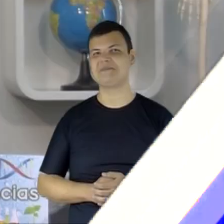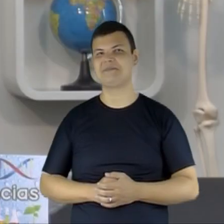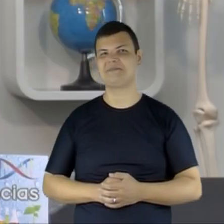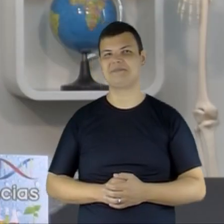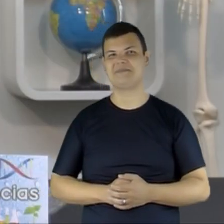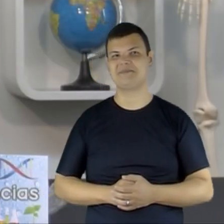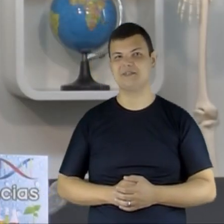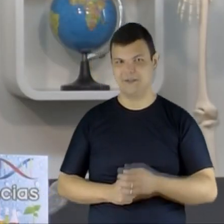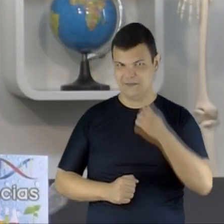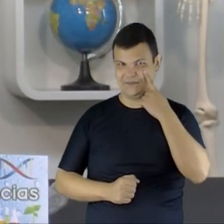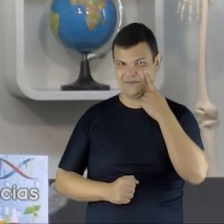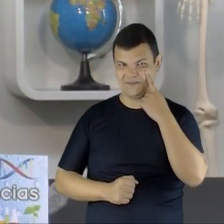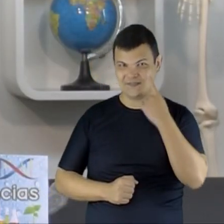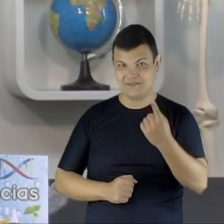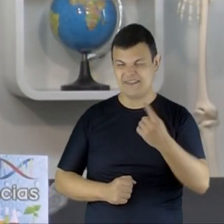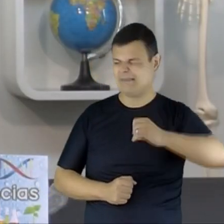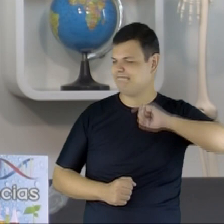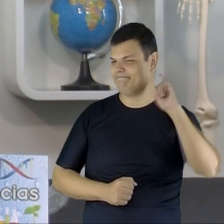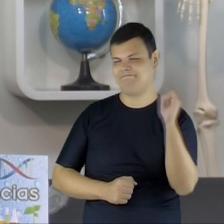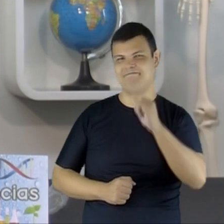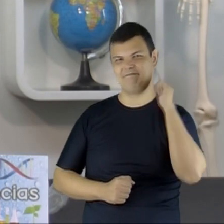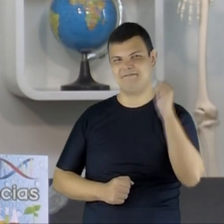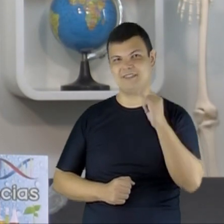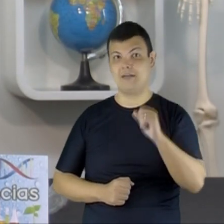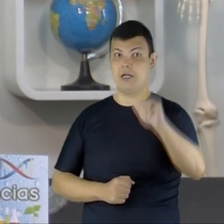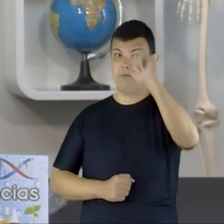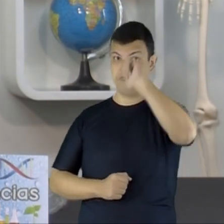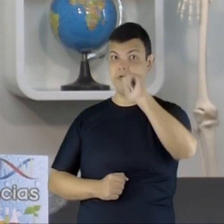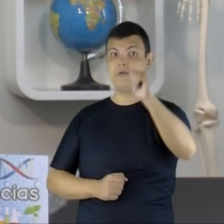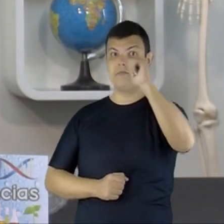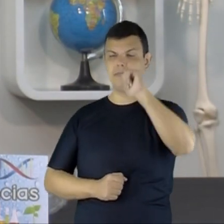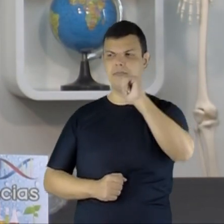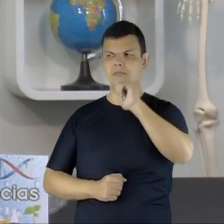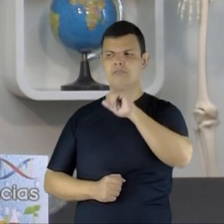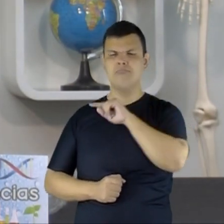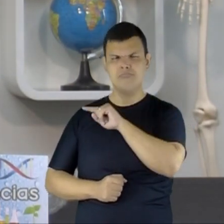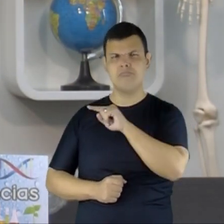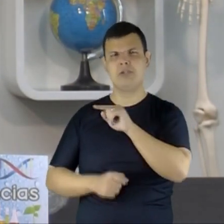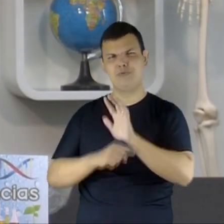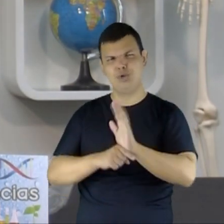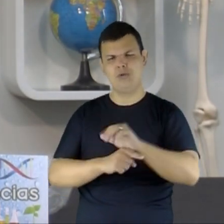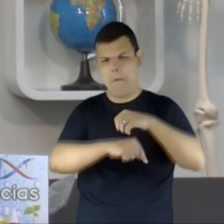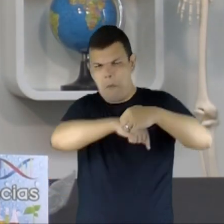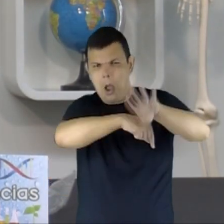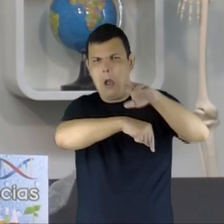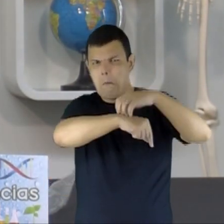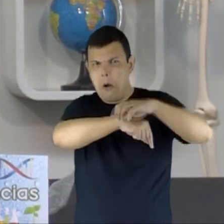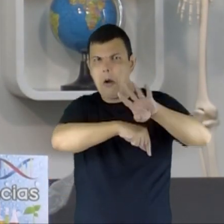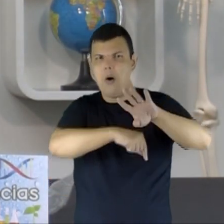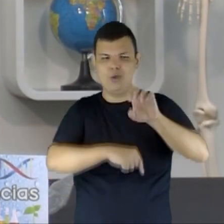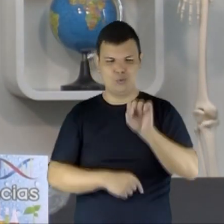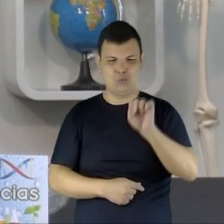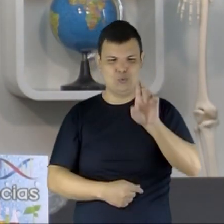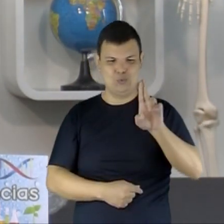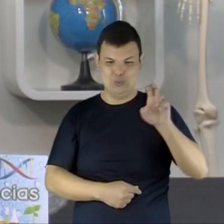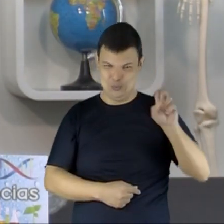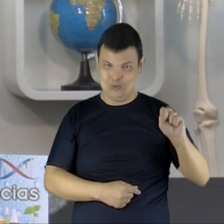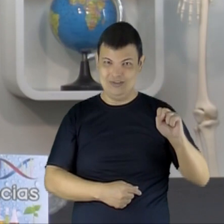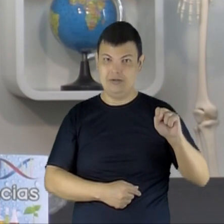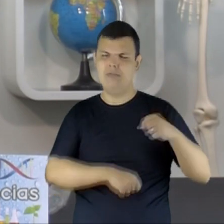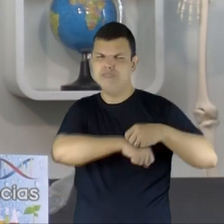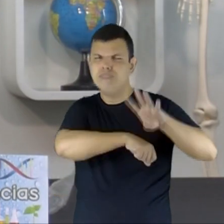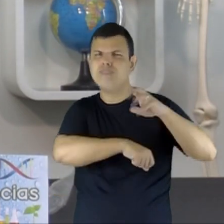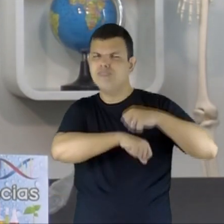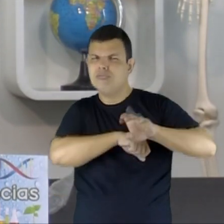Ok. Viram só o quanto é importante o consumo de água? E ela deu várias dicas através desse vídeo do Ministério da Saúde de como